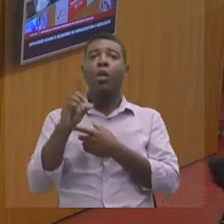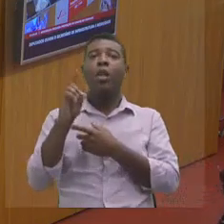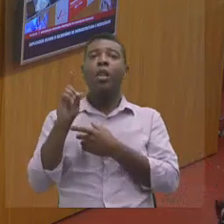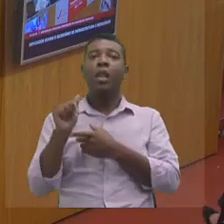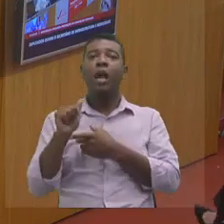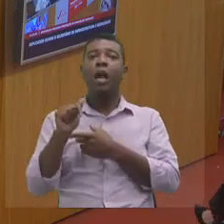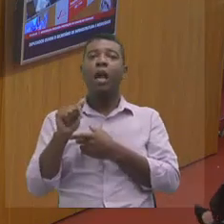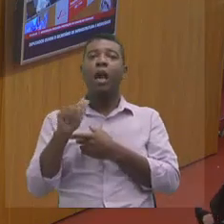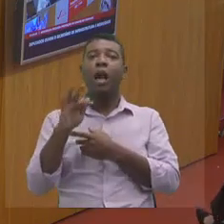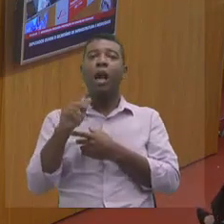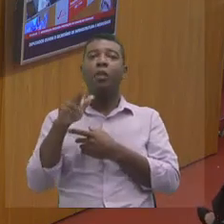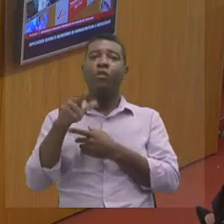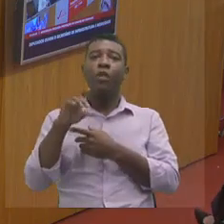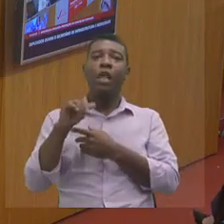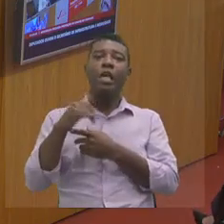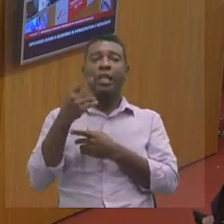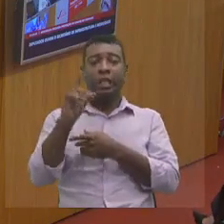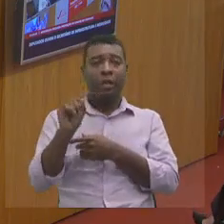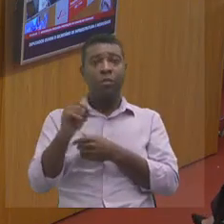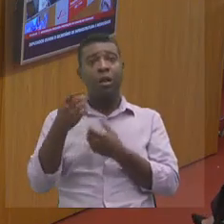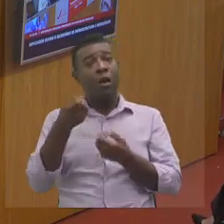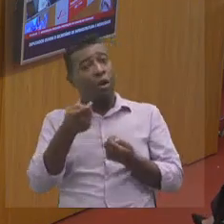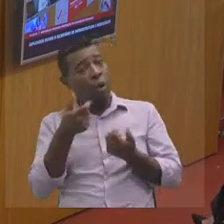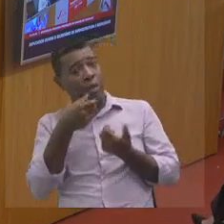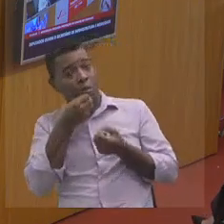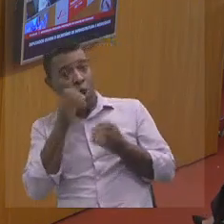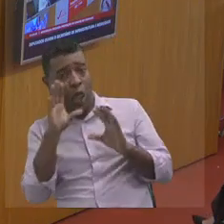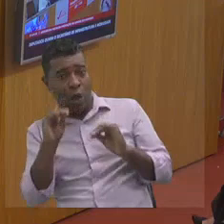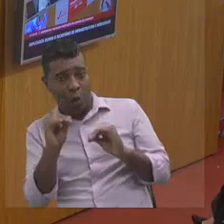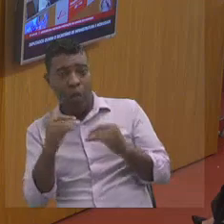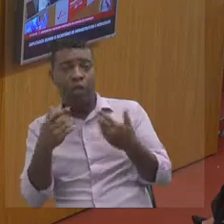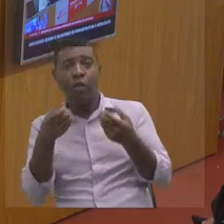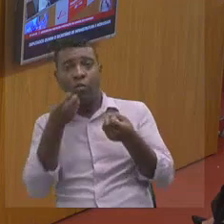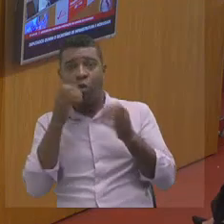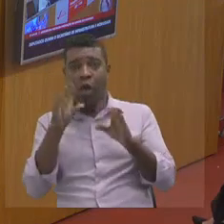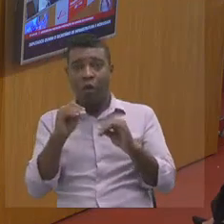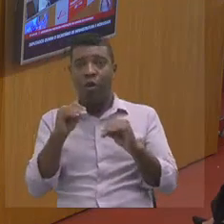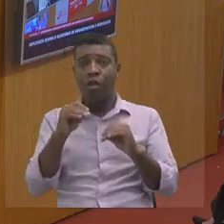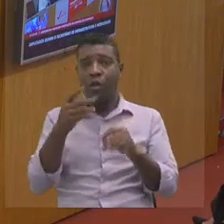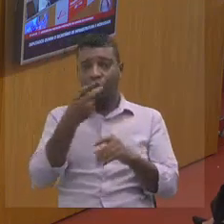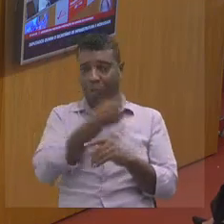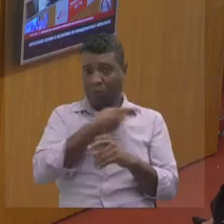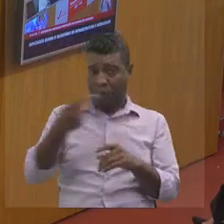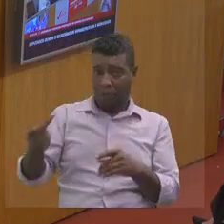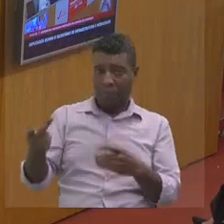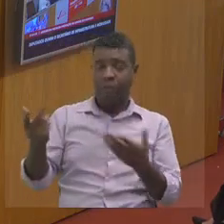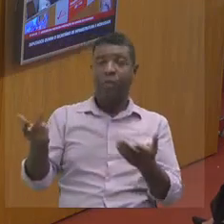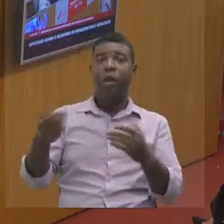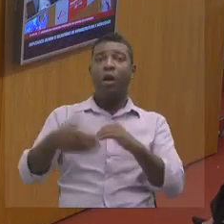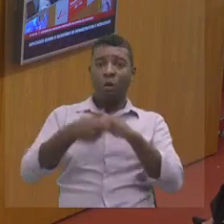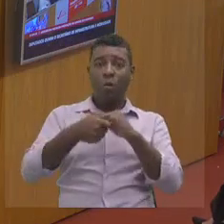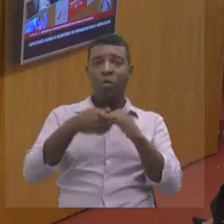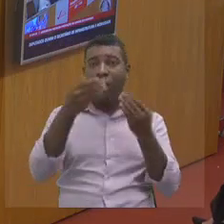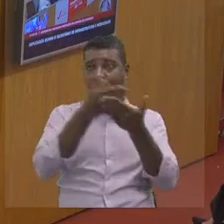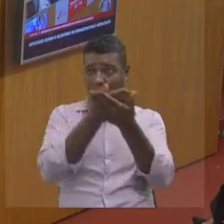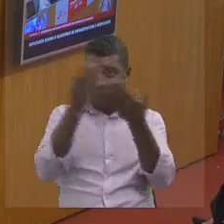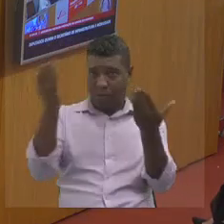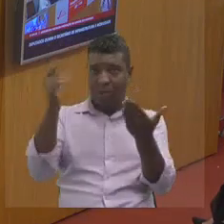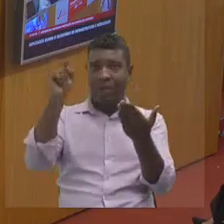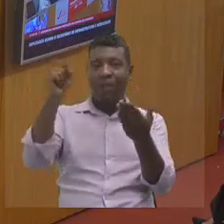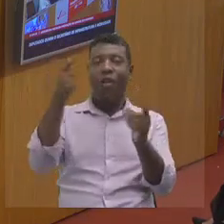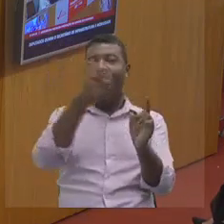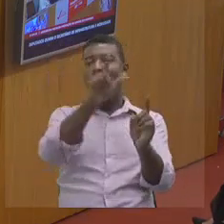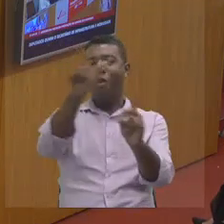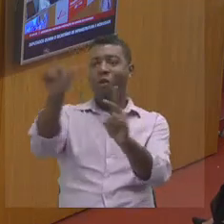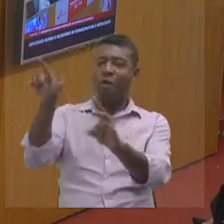já é quase boa noite boa noite Presidente Cristiano Silveira cumprimentando o senhor cumprimento os demais parlamentares aqui